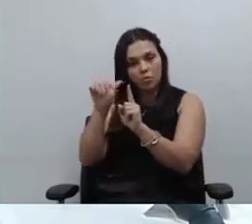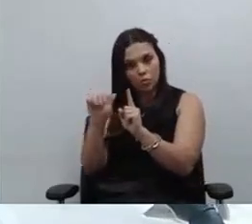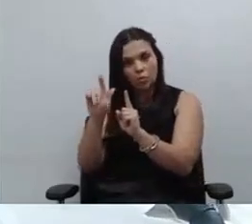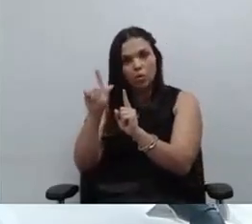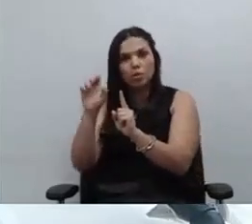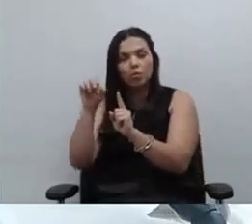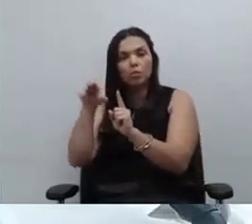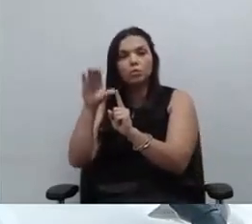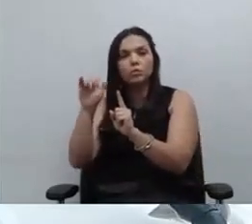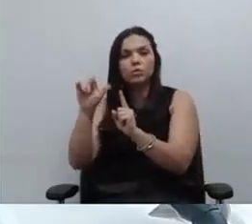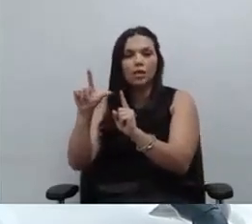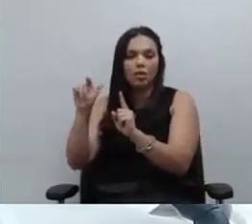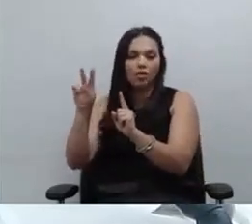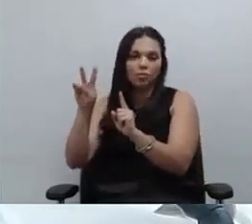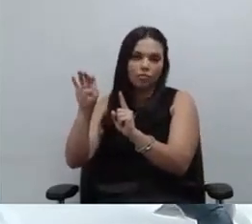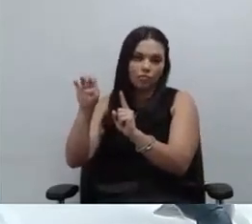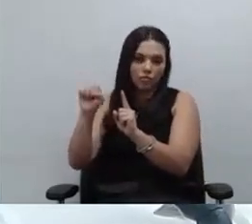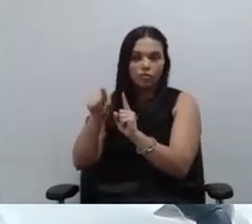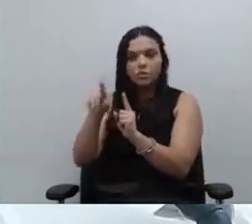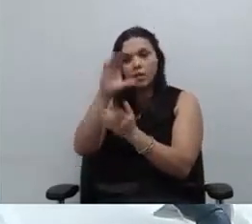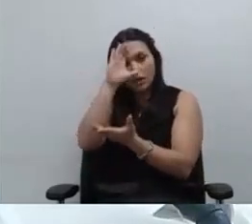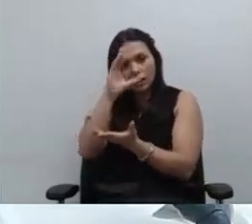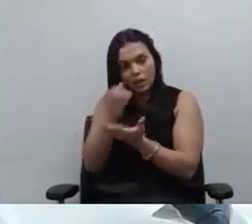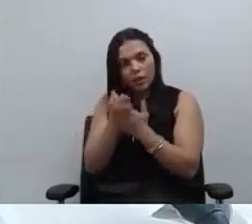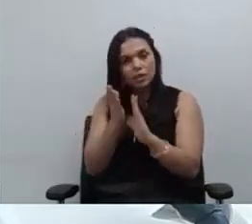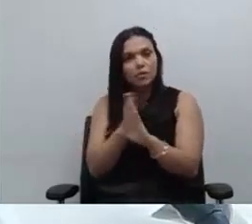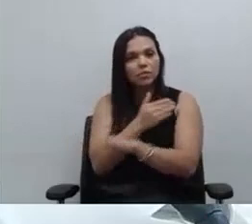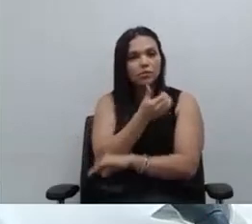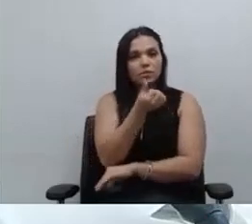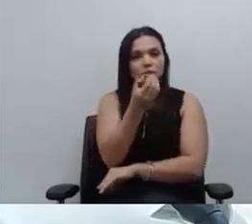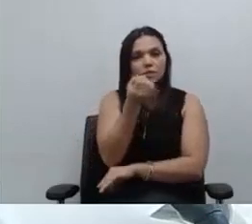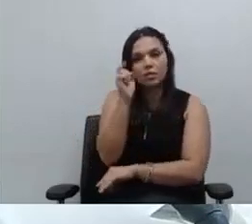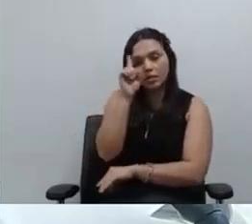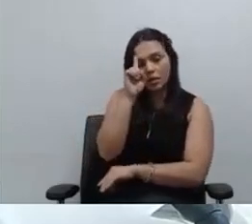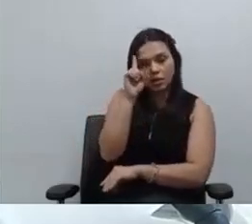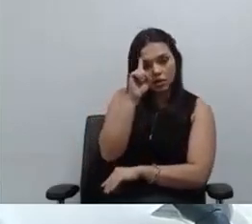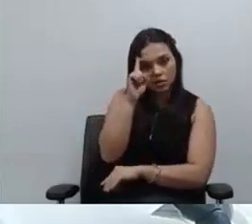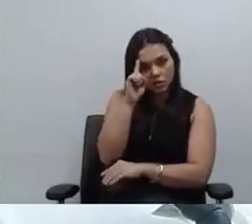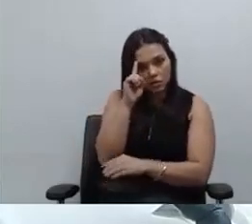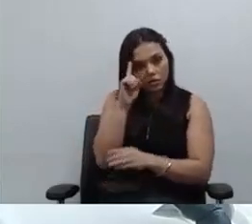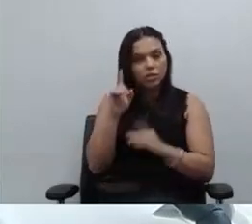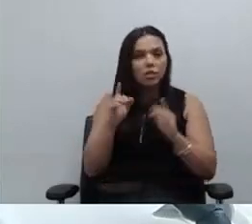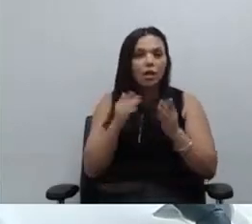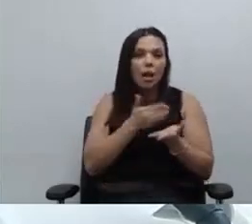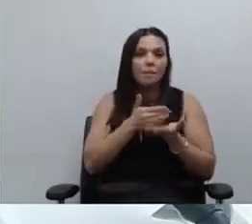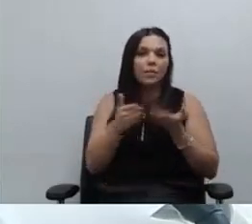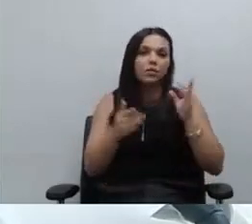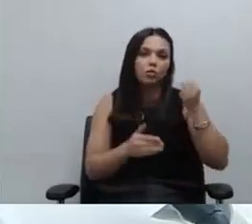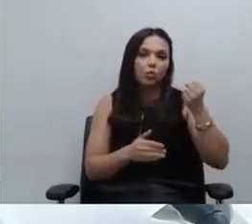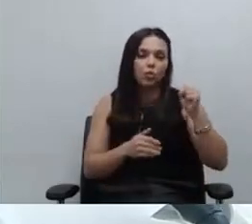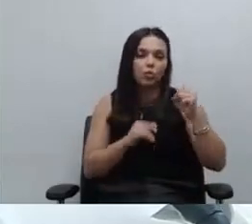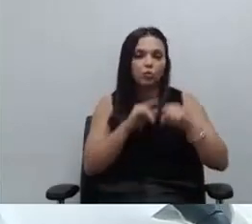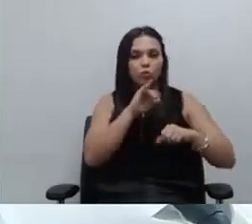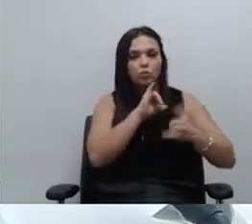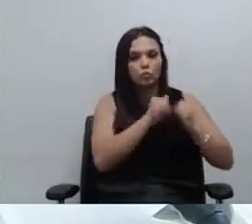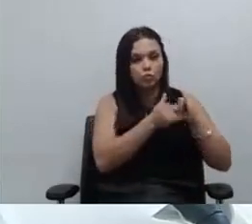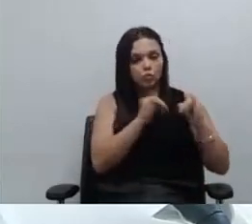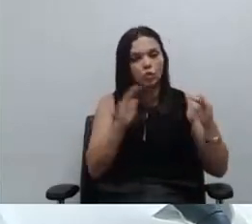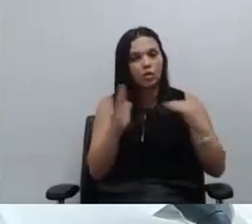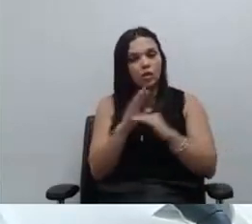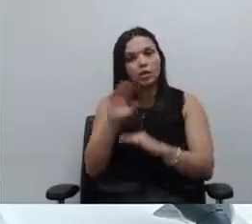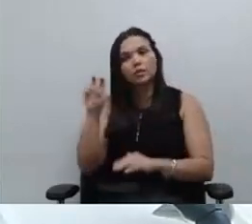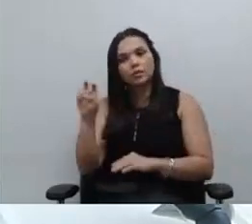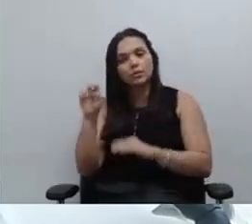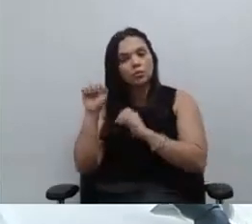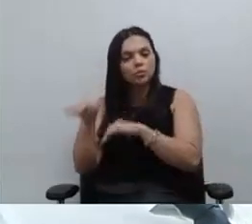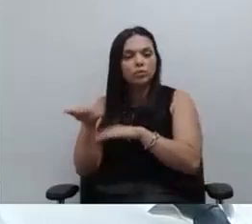Loureiro de afastamento para elaboração de tese de doutorado pelo período de 60 dias a contar de 8 de julho até 5 de setembro de